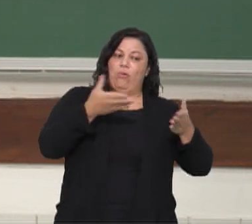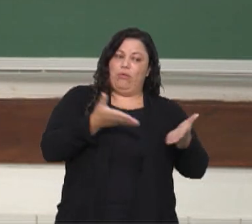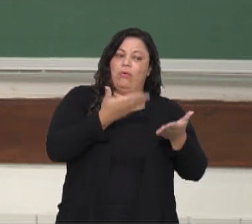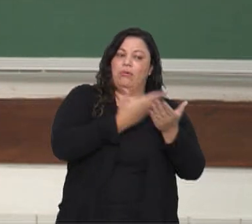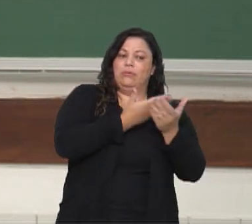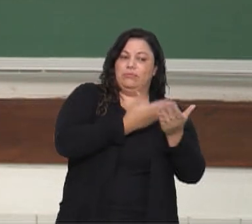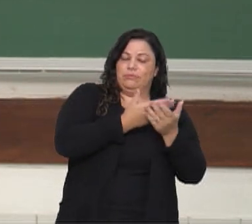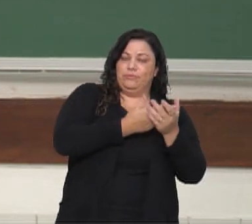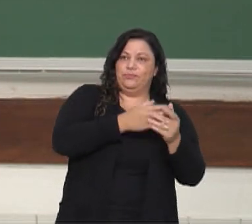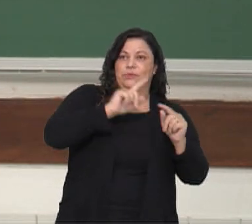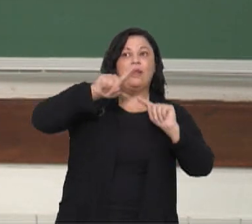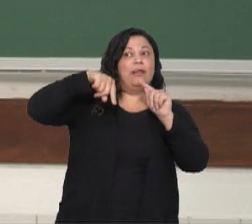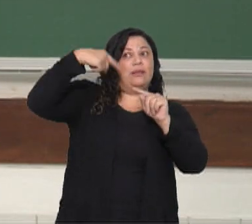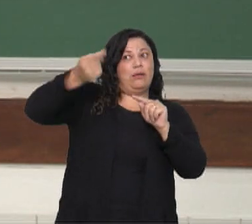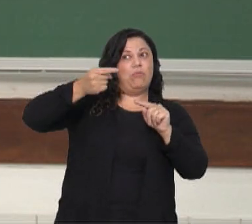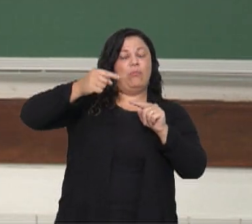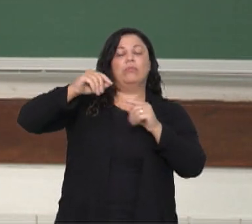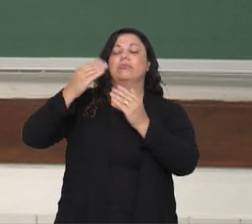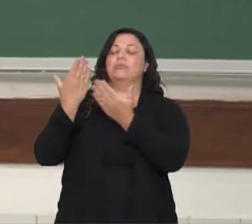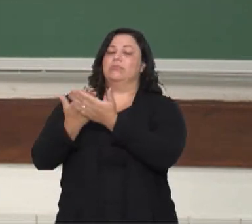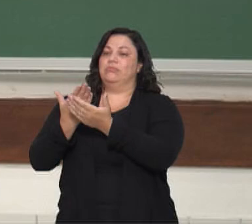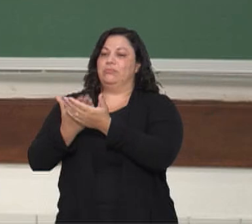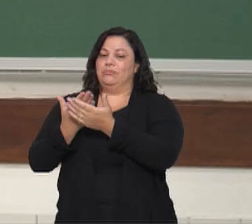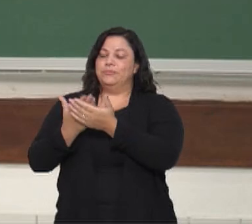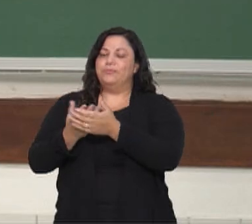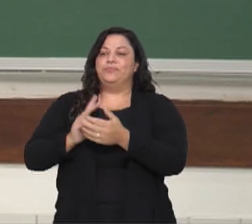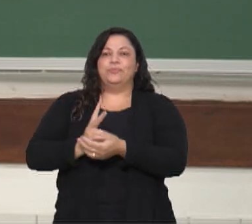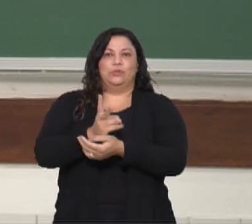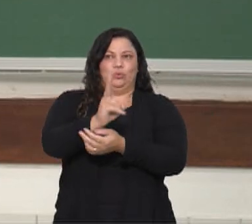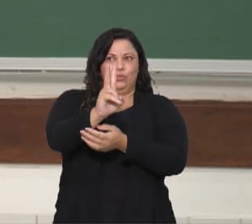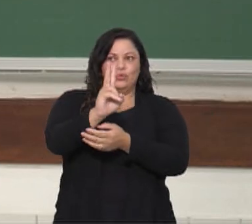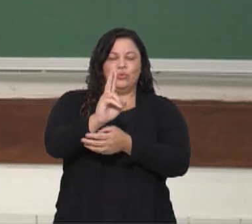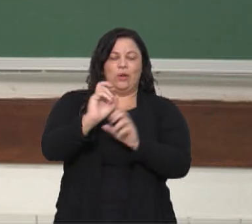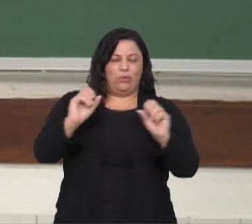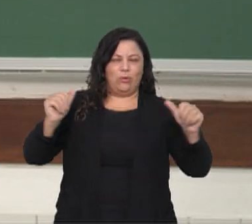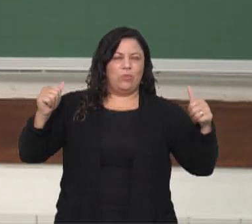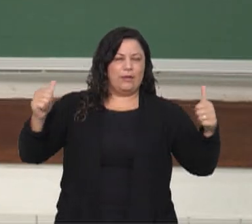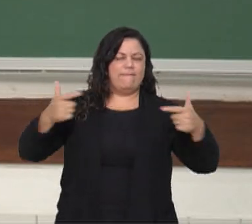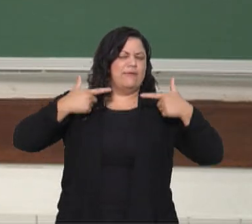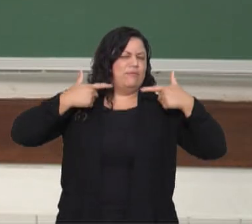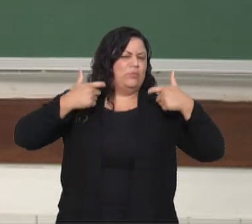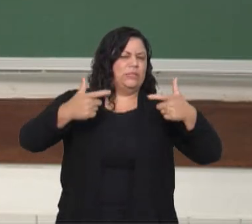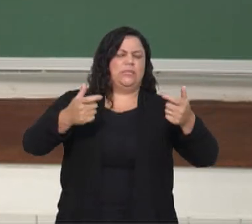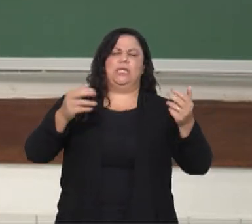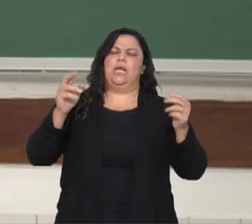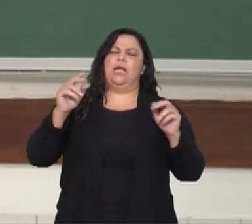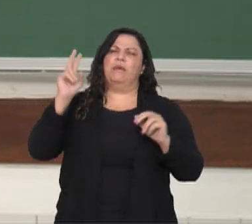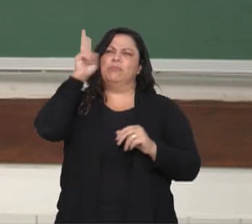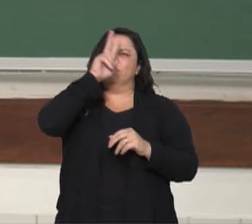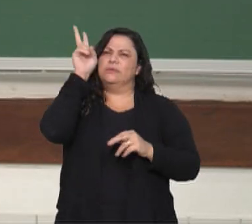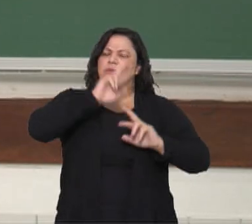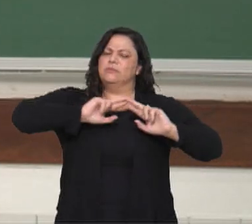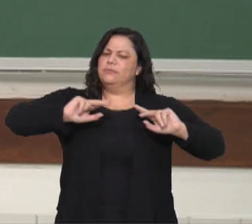Idade dos Metais, vai ser uma aula muito bacana, vai rolar muita guerra, vai rolar muita história para nós contarmos também.